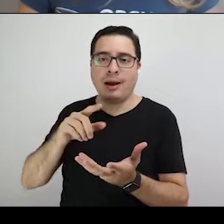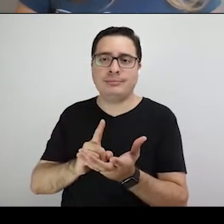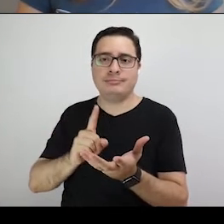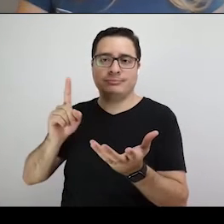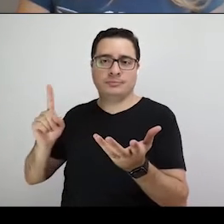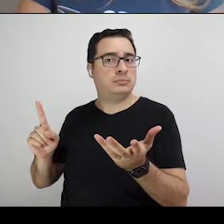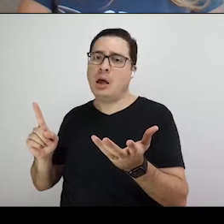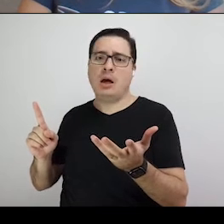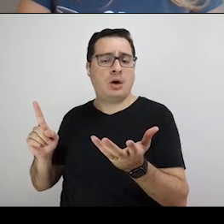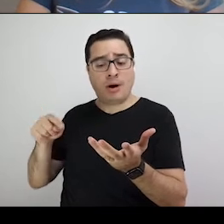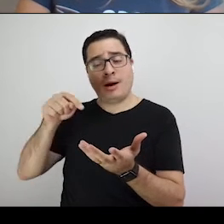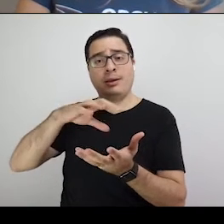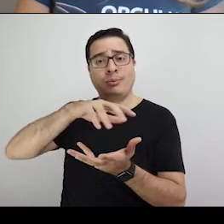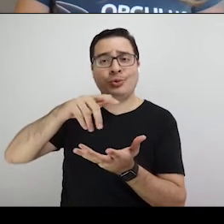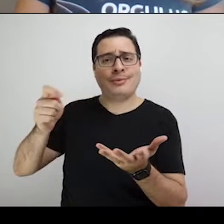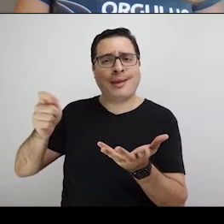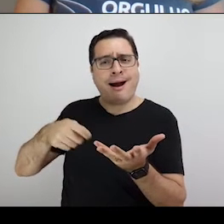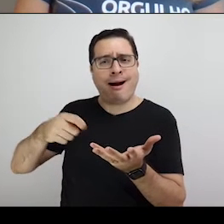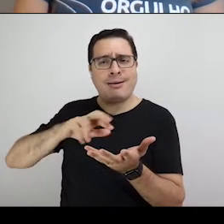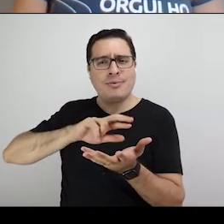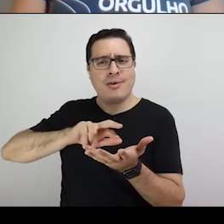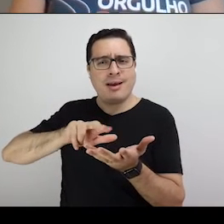possibilidades infinitas.